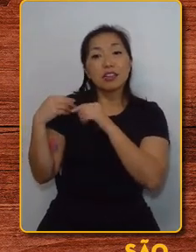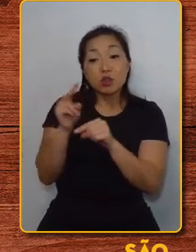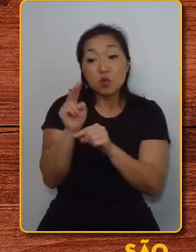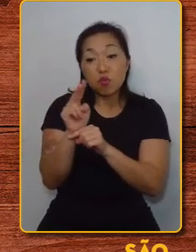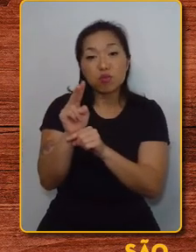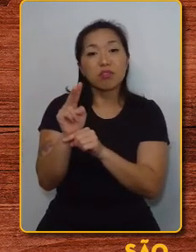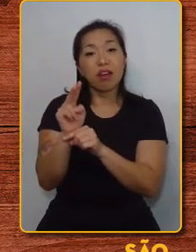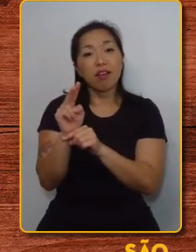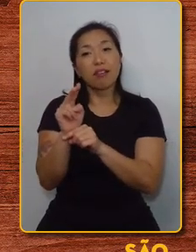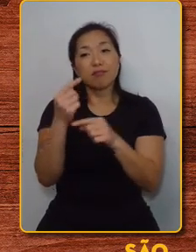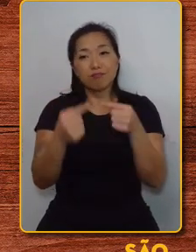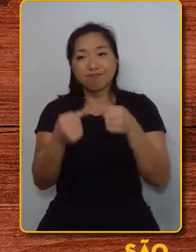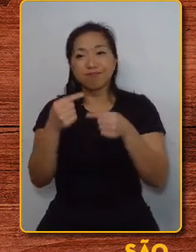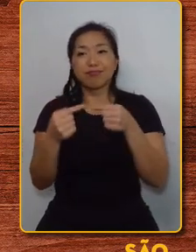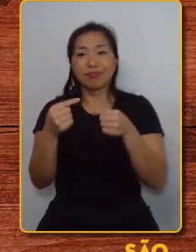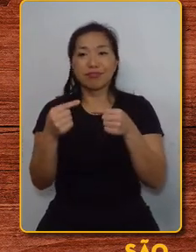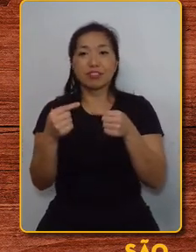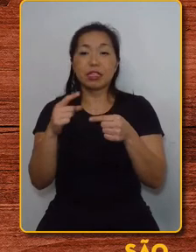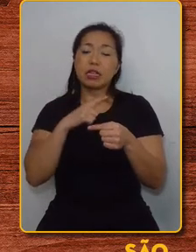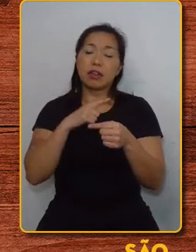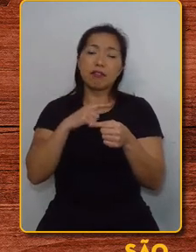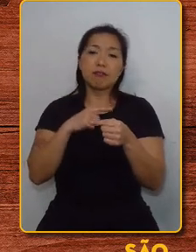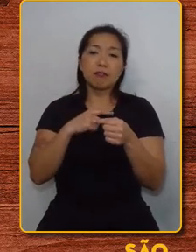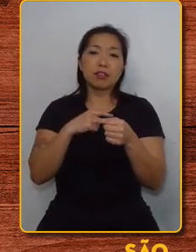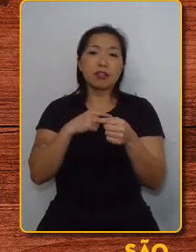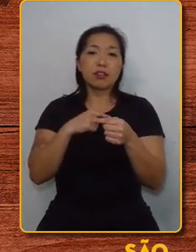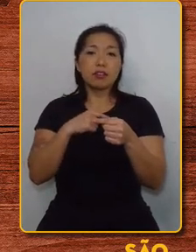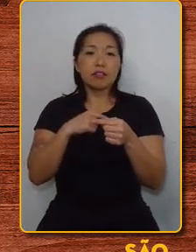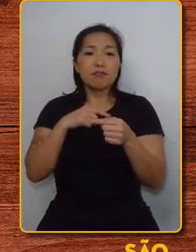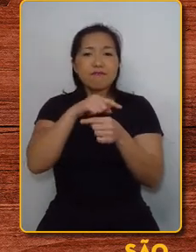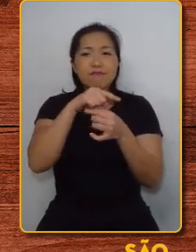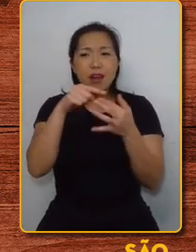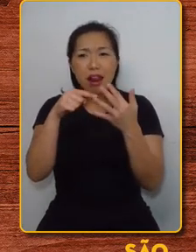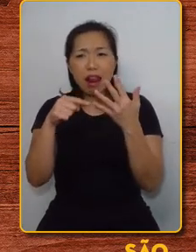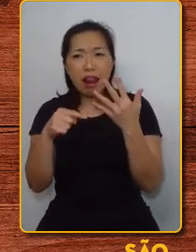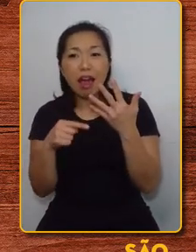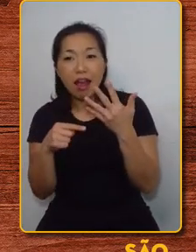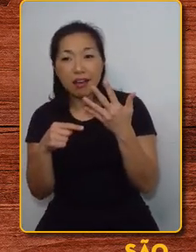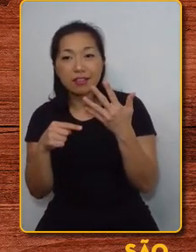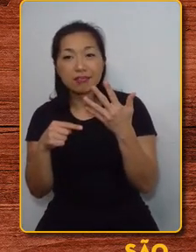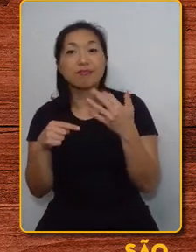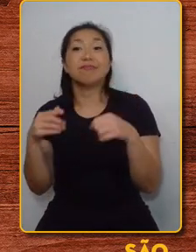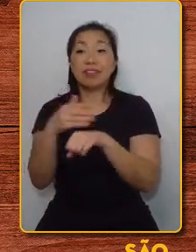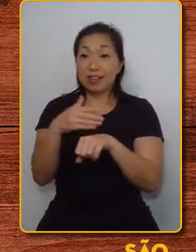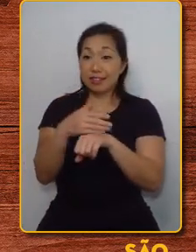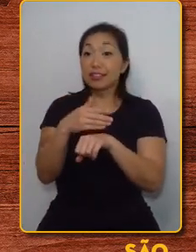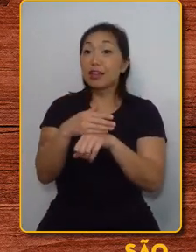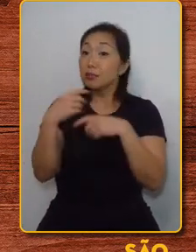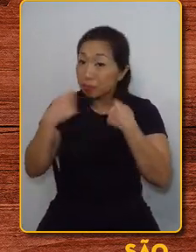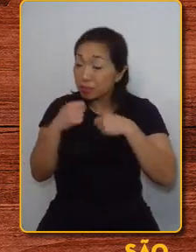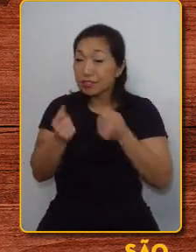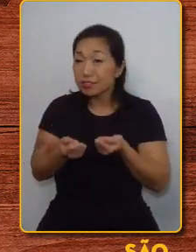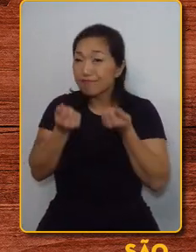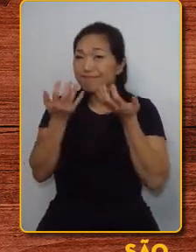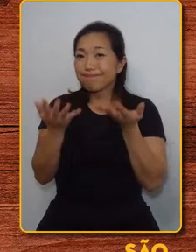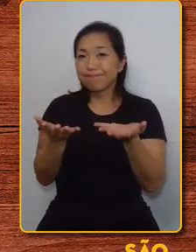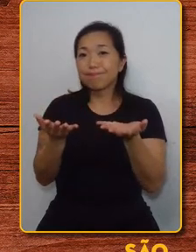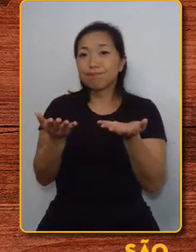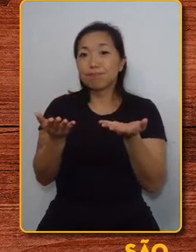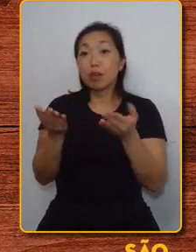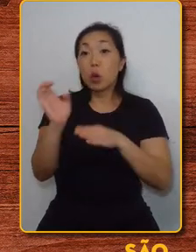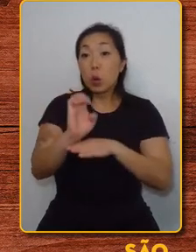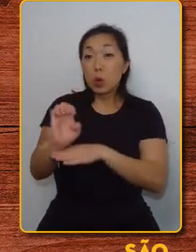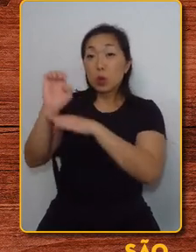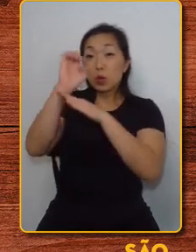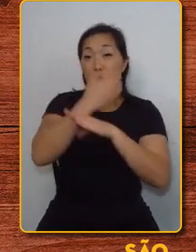um conjunto de acessos que tem que ser viabilizado, e o Estado tem um papel